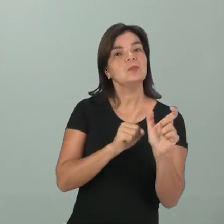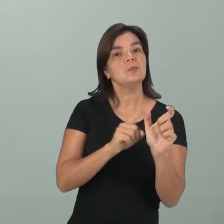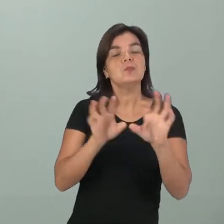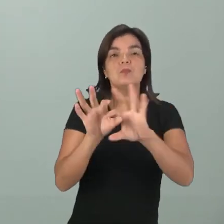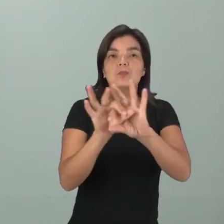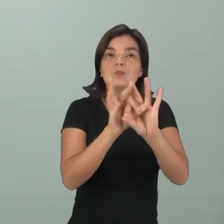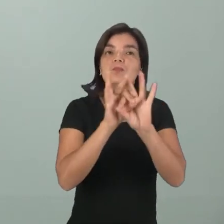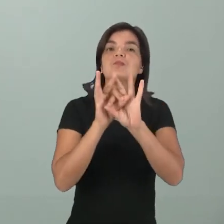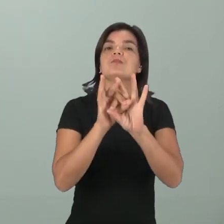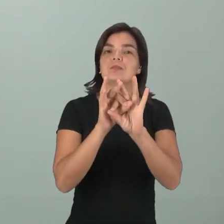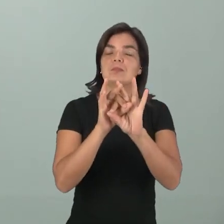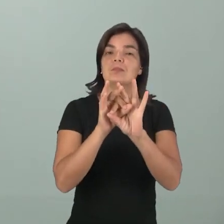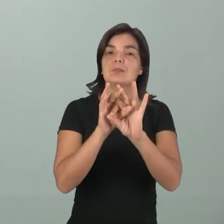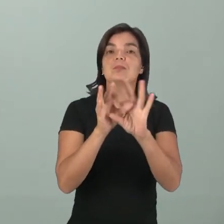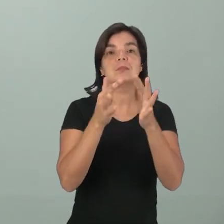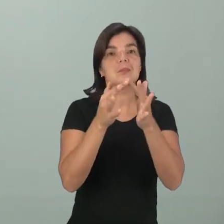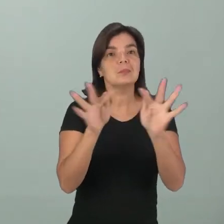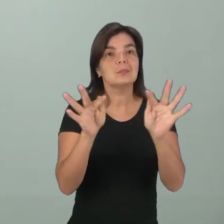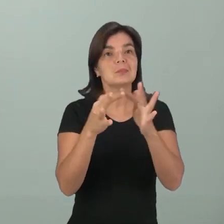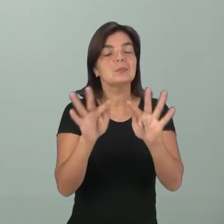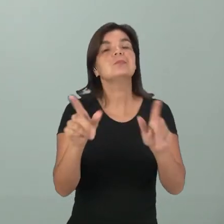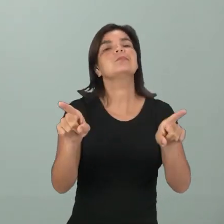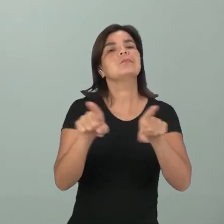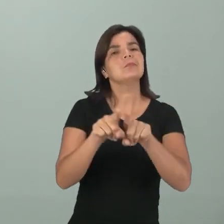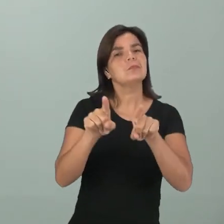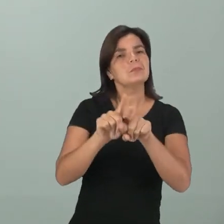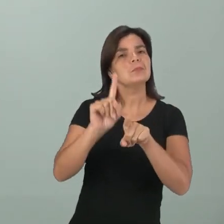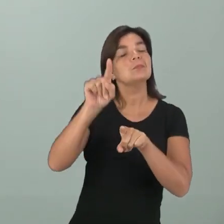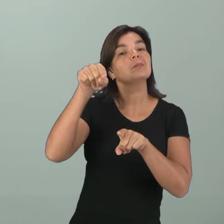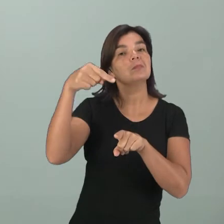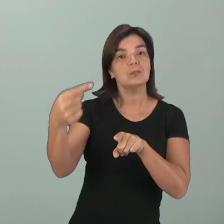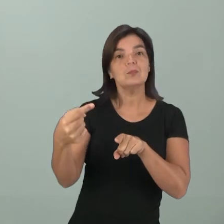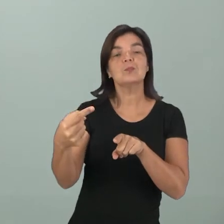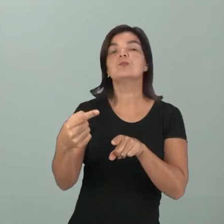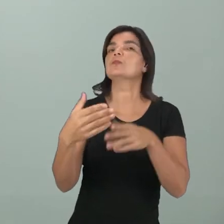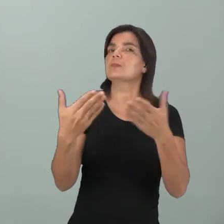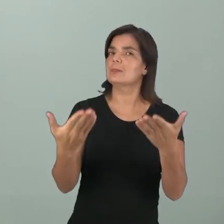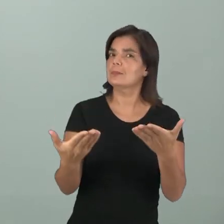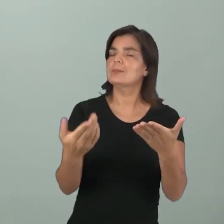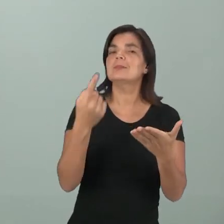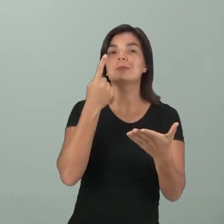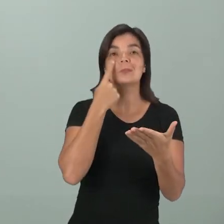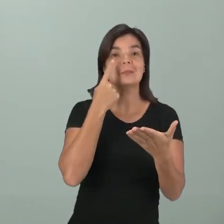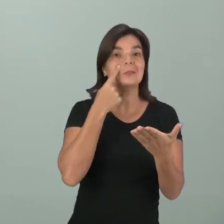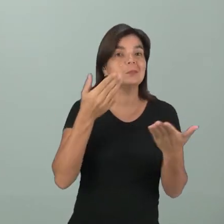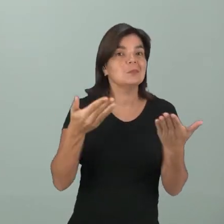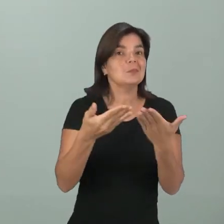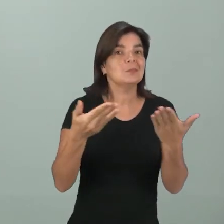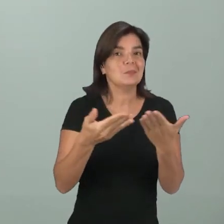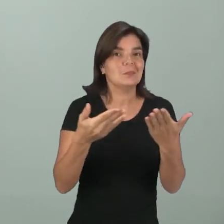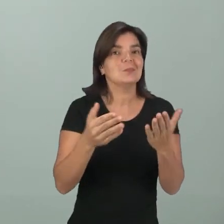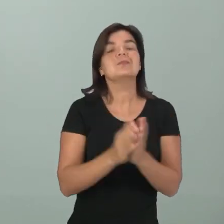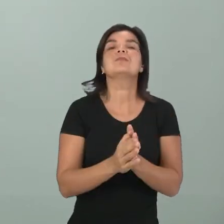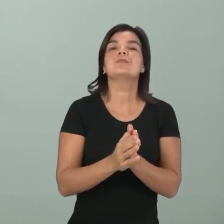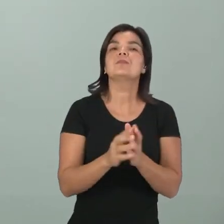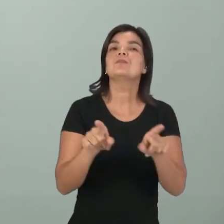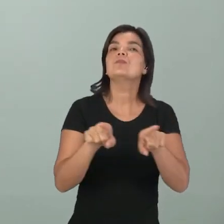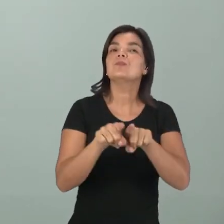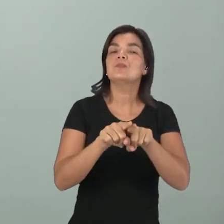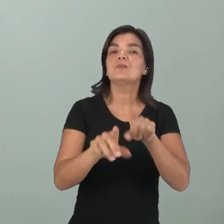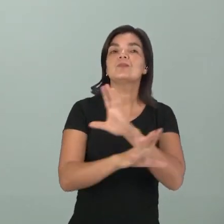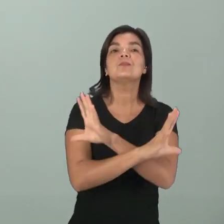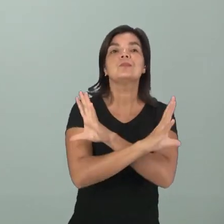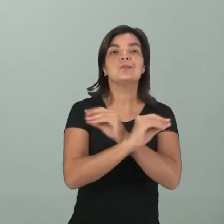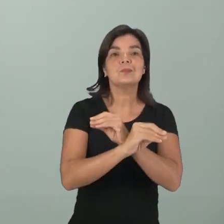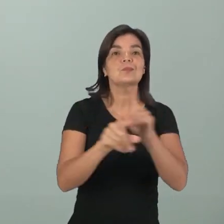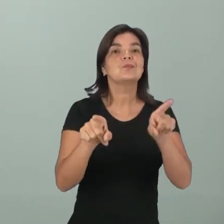que ligam as orações. Há também outros conectivos, mas nós trataremos agora das conjunções, que